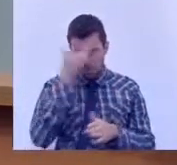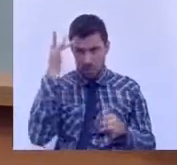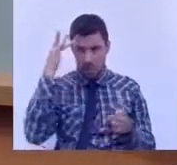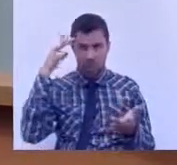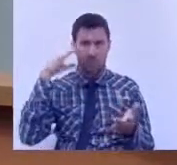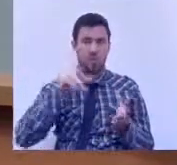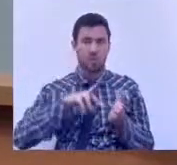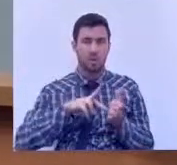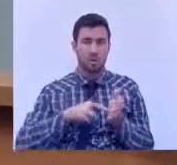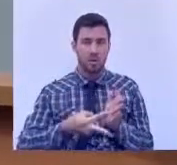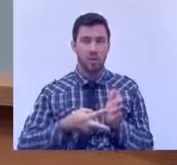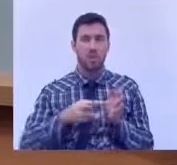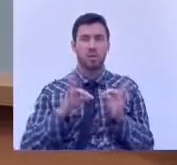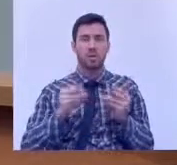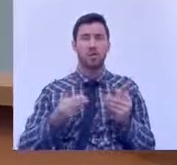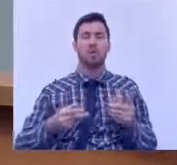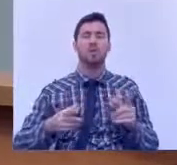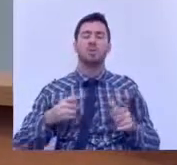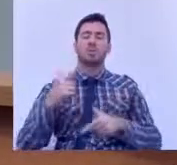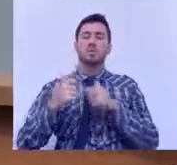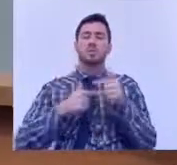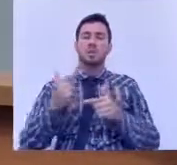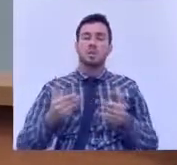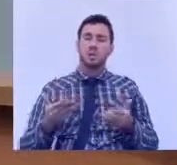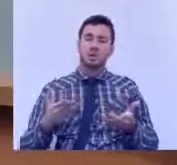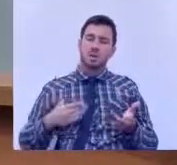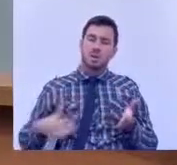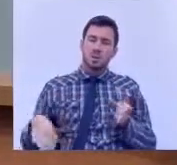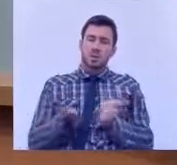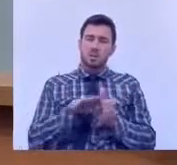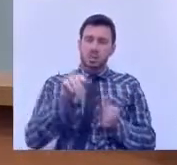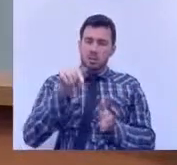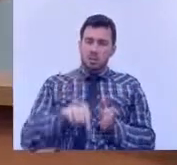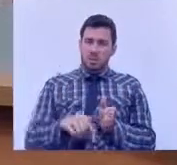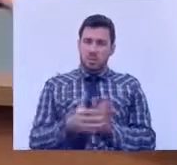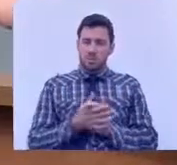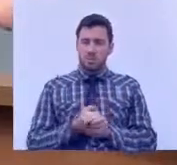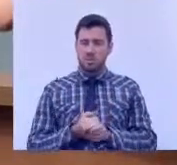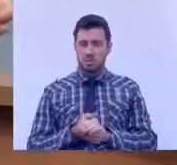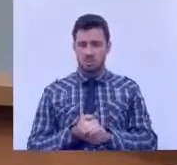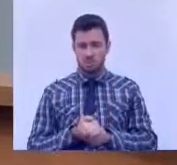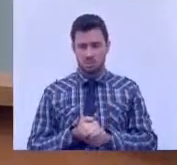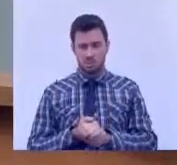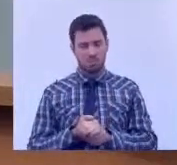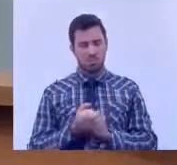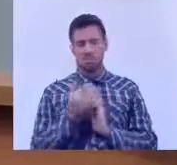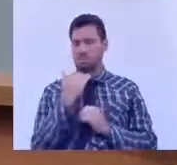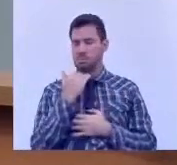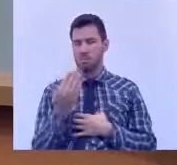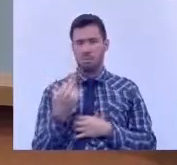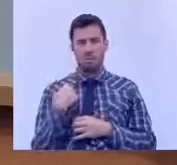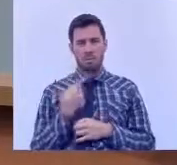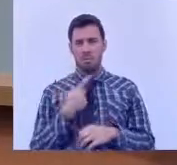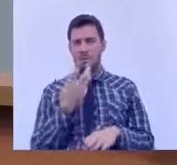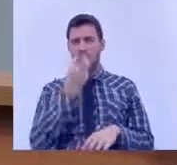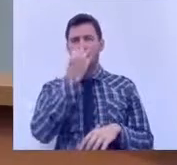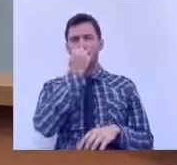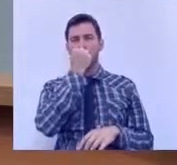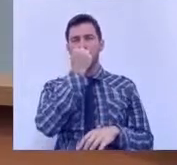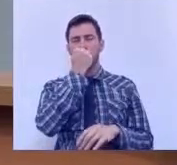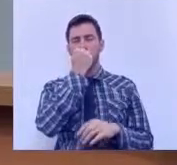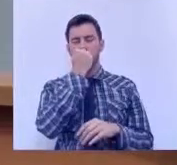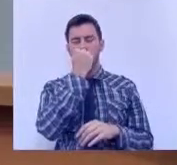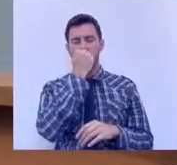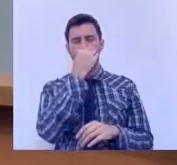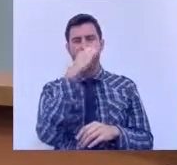o sindicato, os servidores estão aí. Então, é absurdo atrás de absurdo. E não dá. A gente não pode se calar. Estou